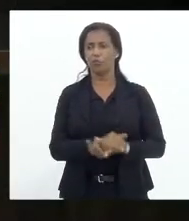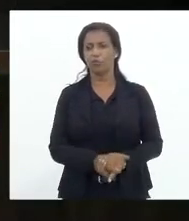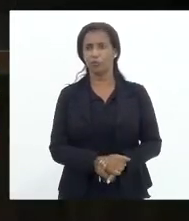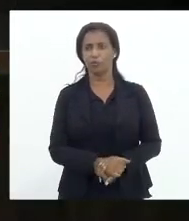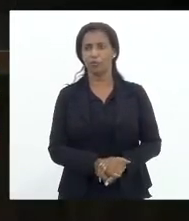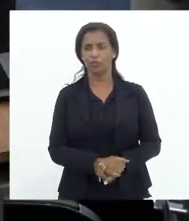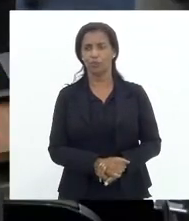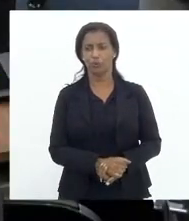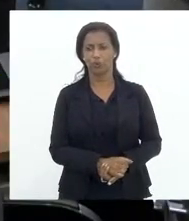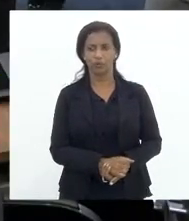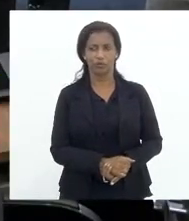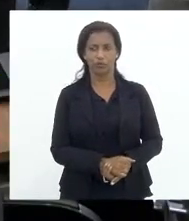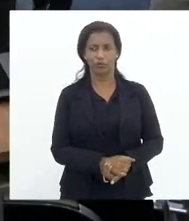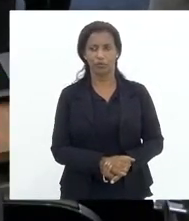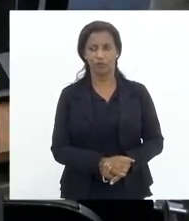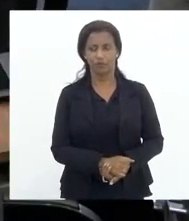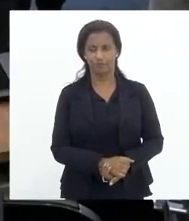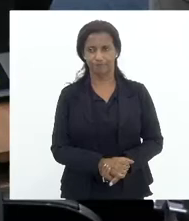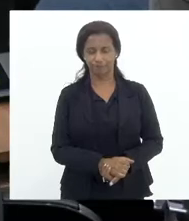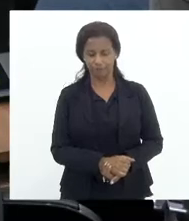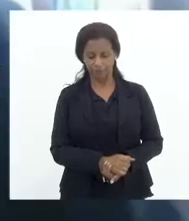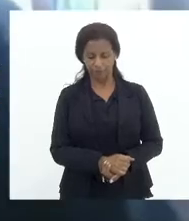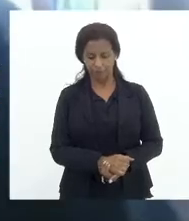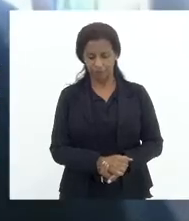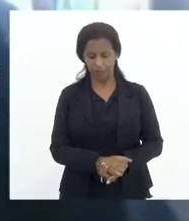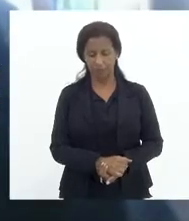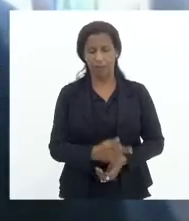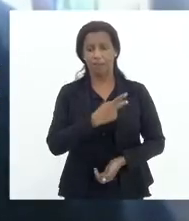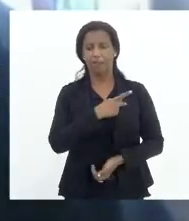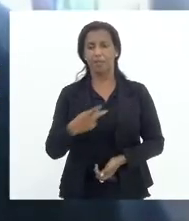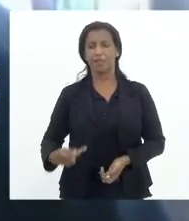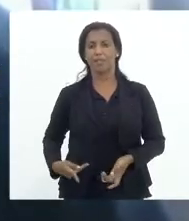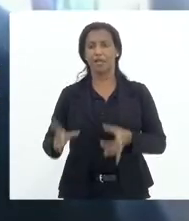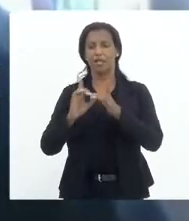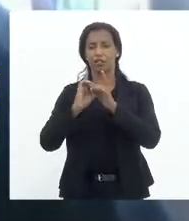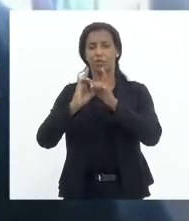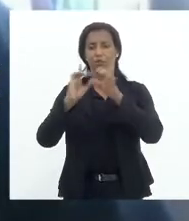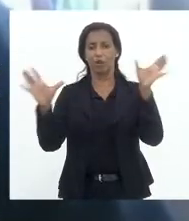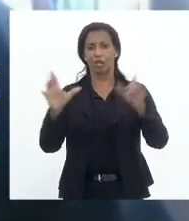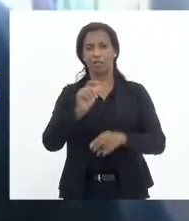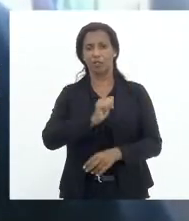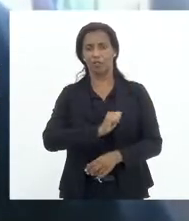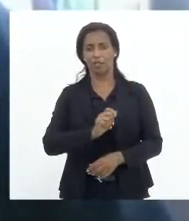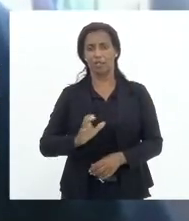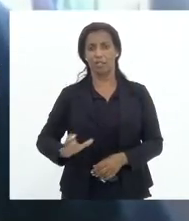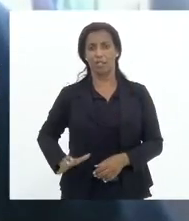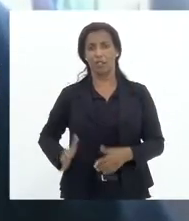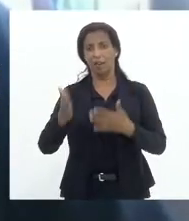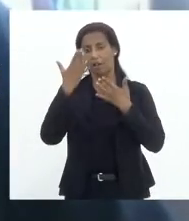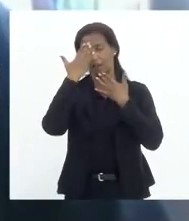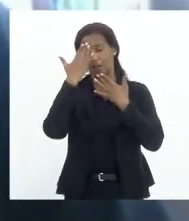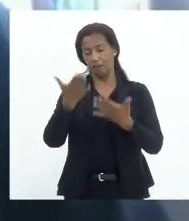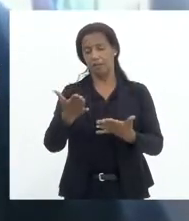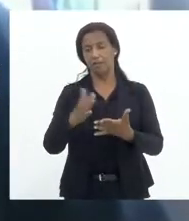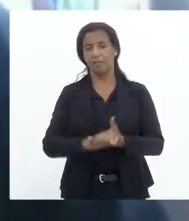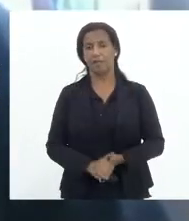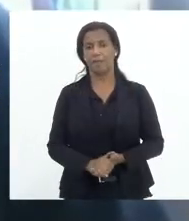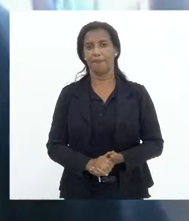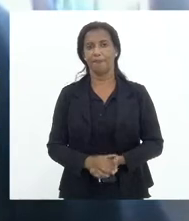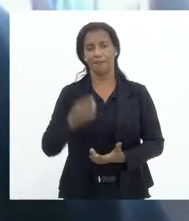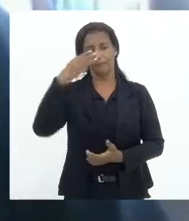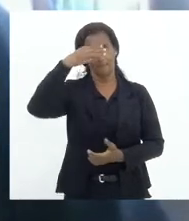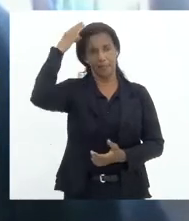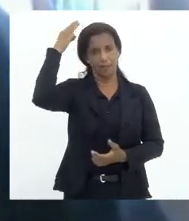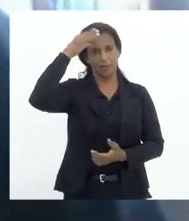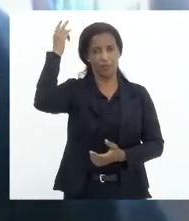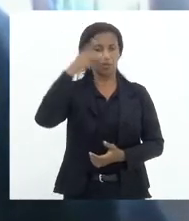beijos o presidente democrático André Ceciliano de agradecer a Márcio